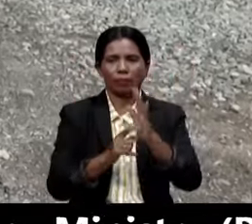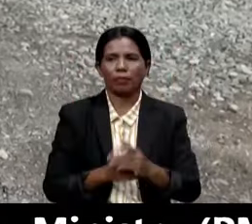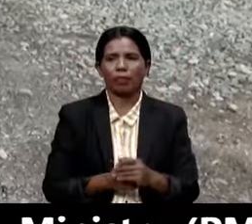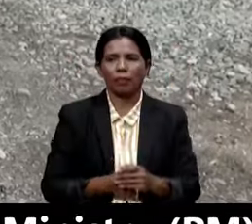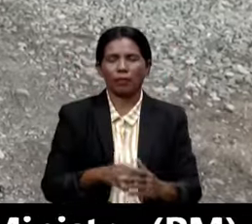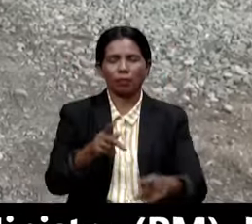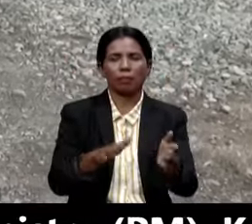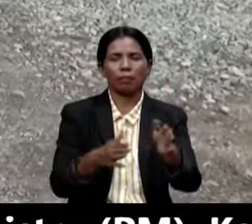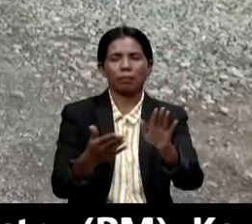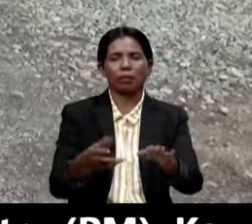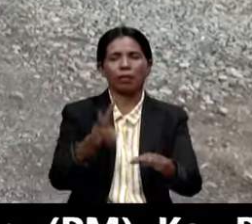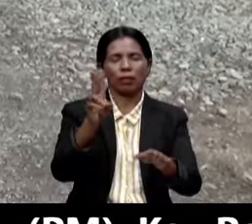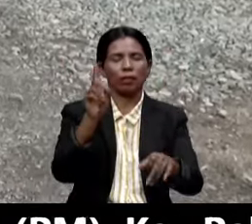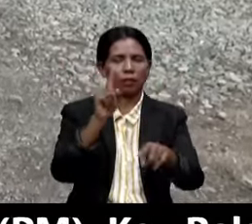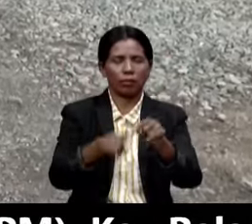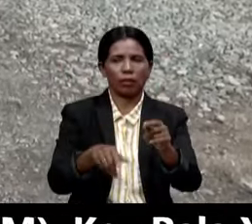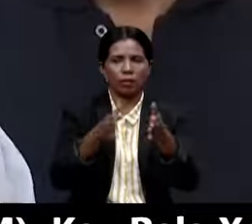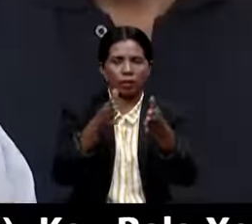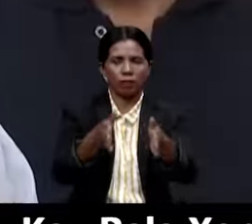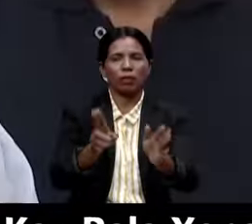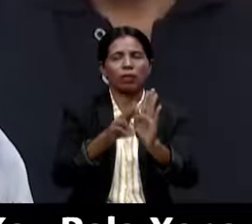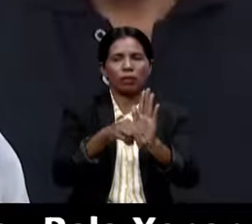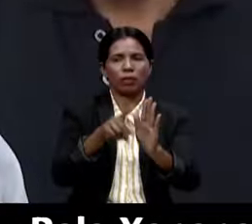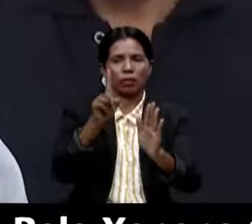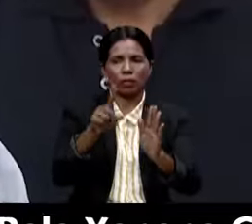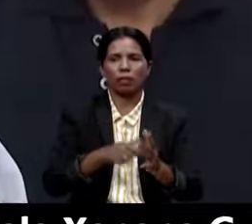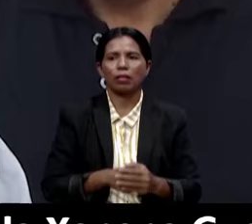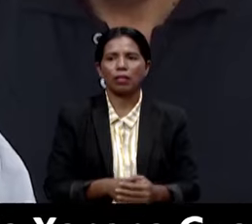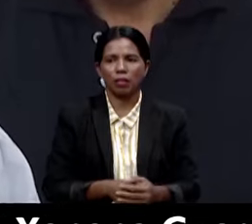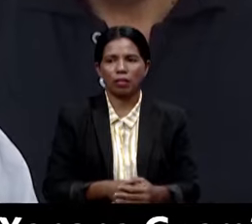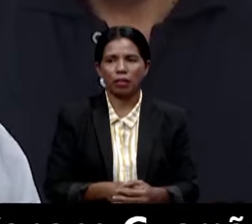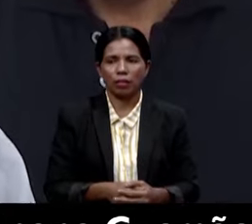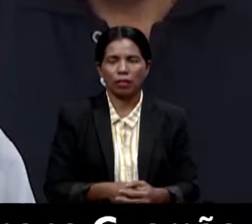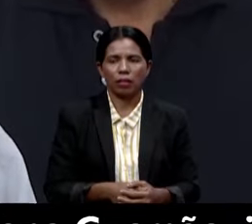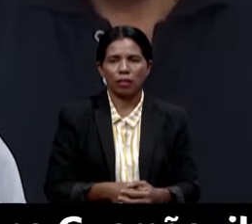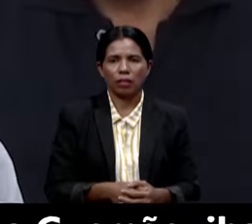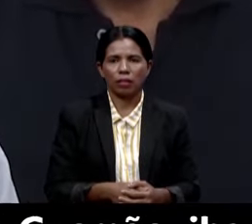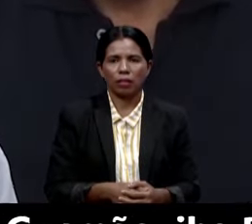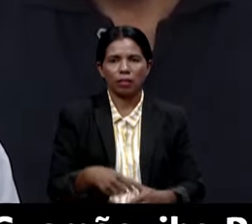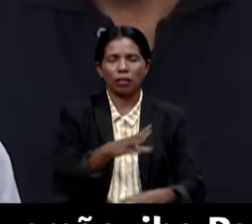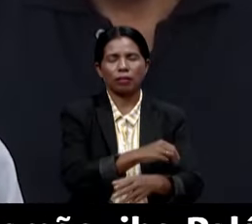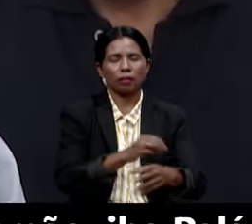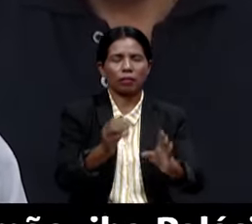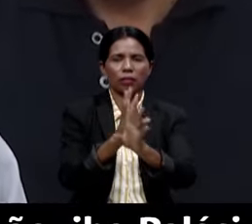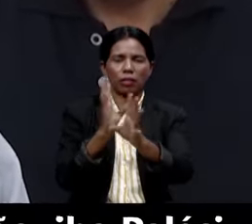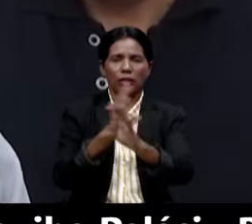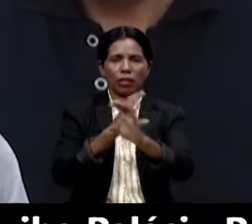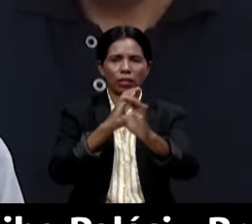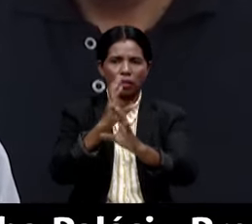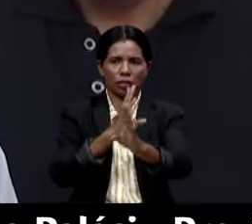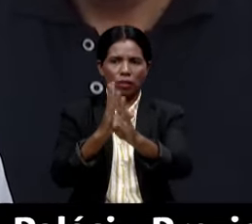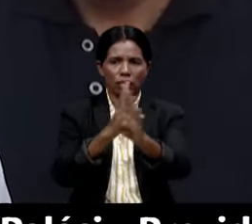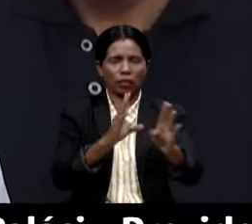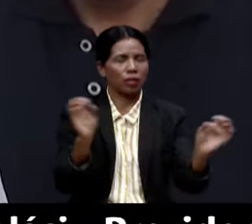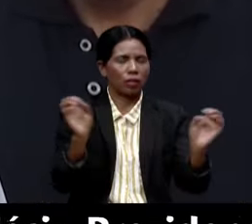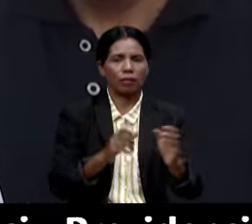Mate rua, que tu lá, lá, hora sanessa. Quando a gente lá organiza, mate na hora sanessa. Então, implica engarrafamentos, desordem,